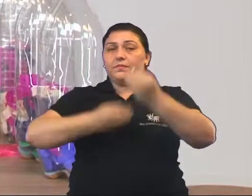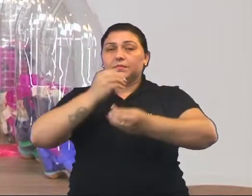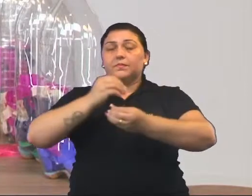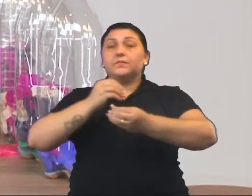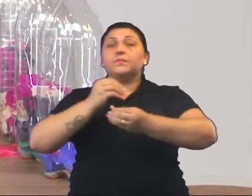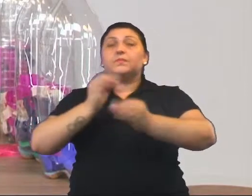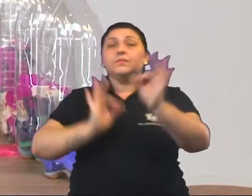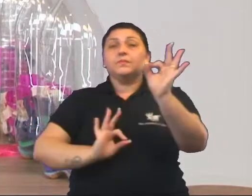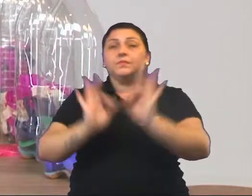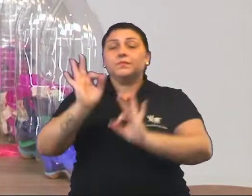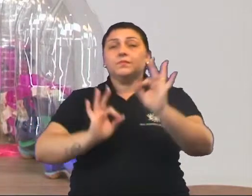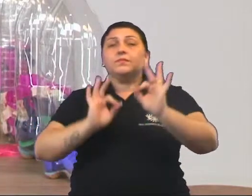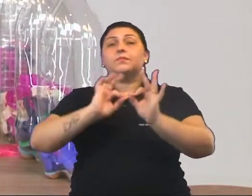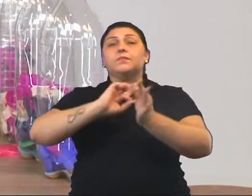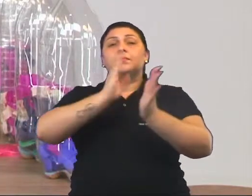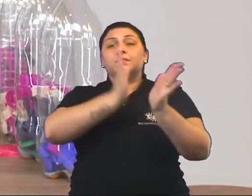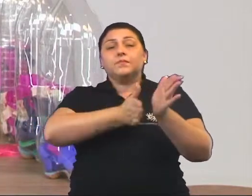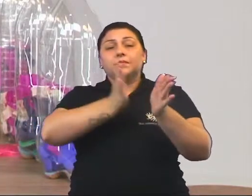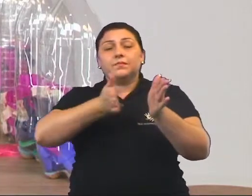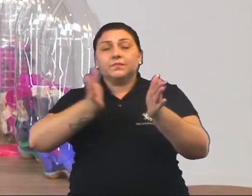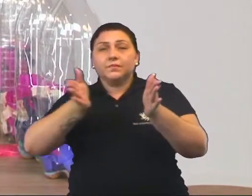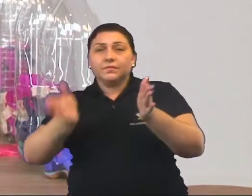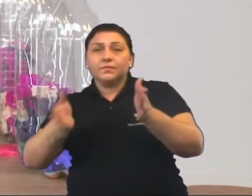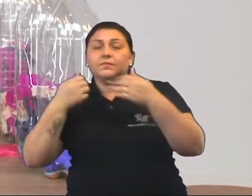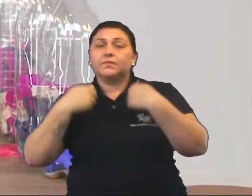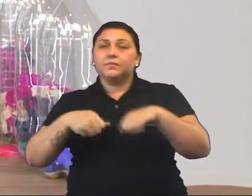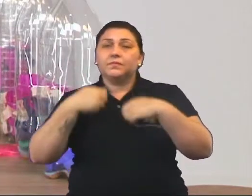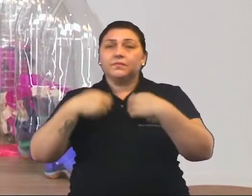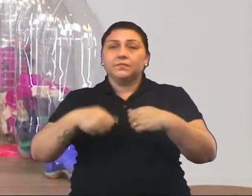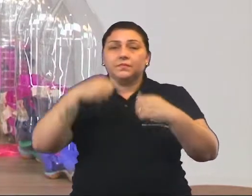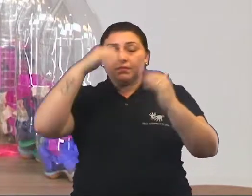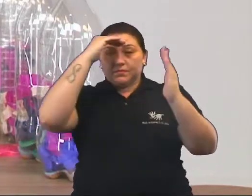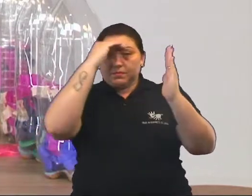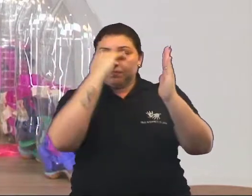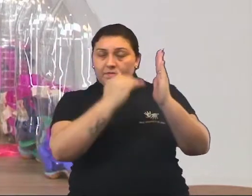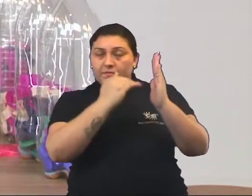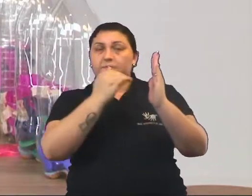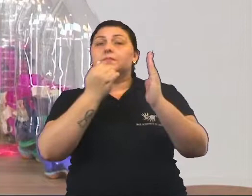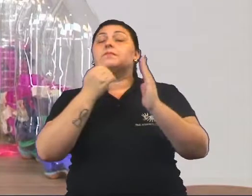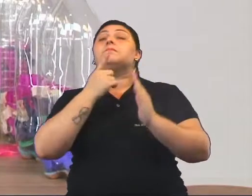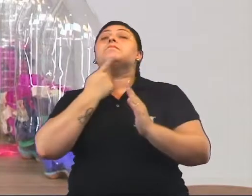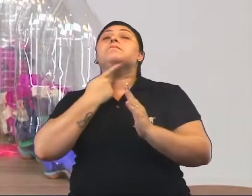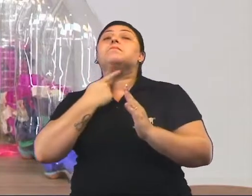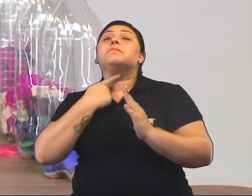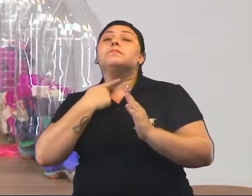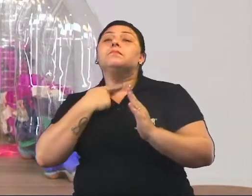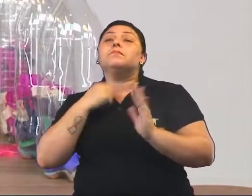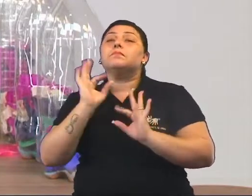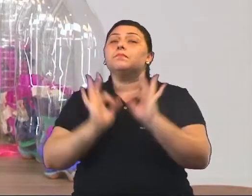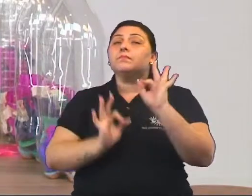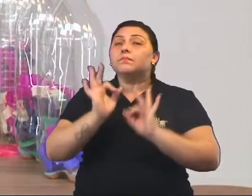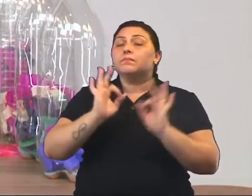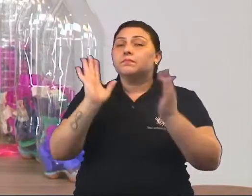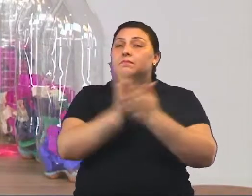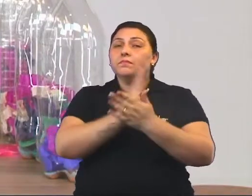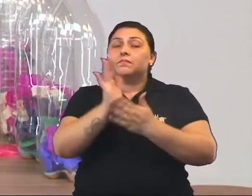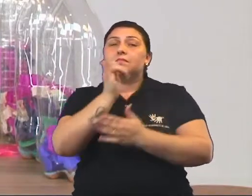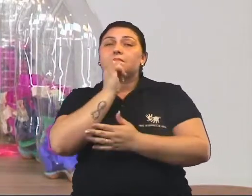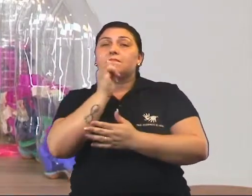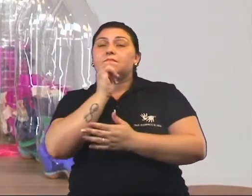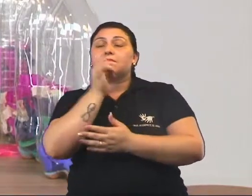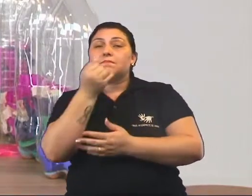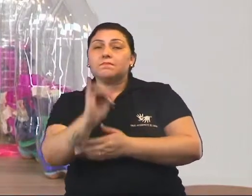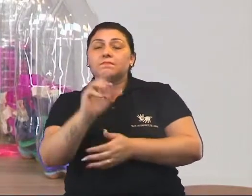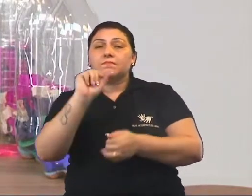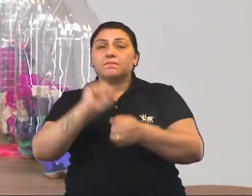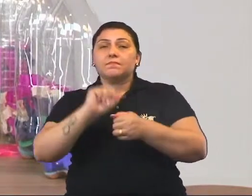uma série de sequência que nós devemos seguir para, se desejamos, construir algo. Por exemplo, se